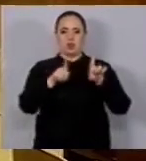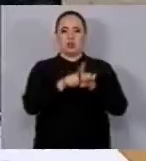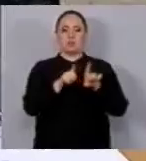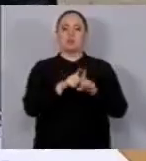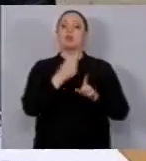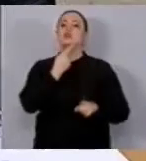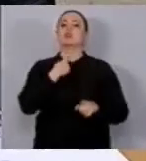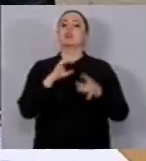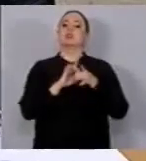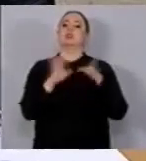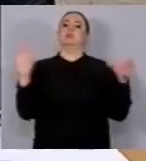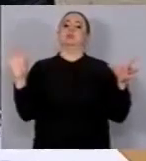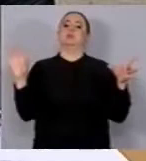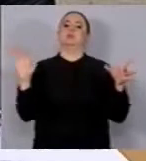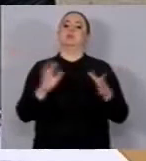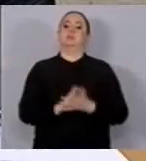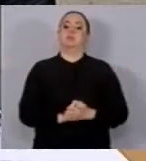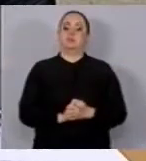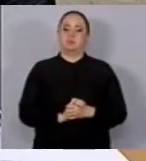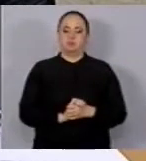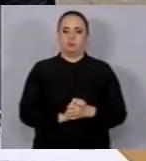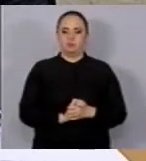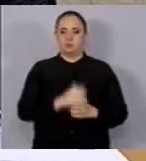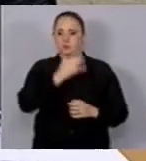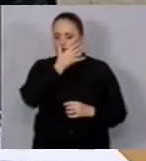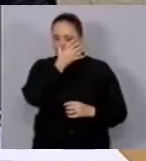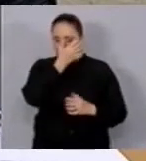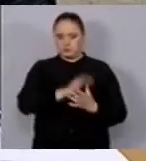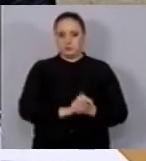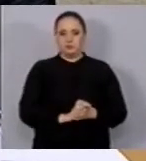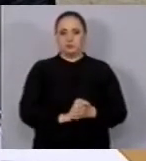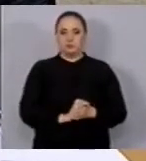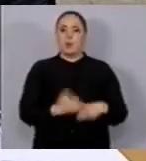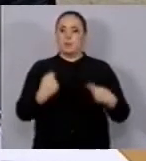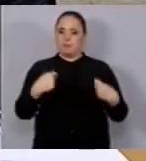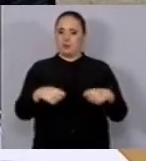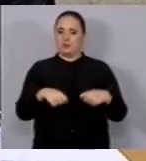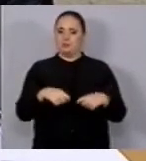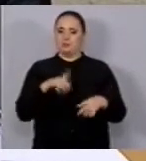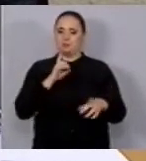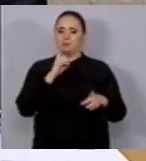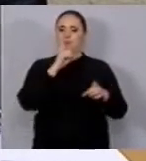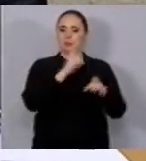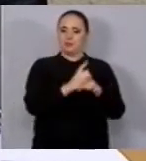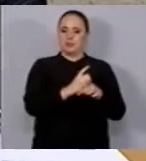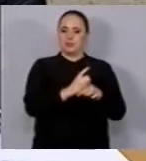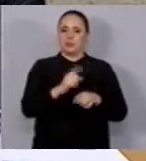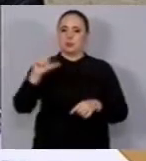democrático. Precisamos mais de encontro e menos de